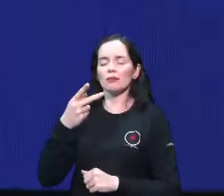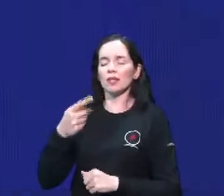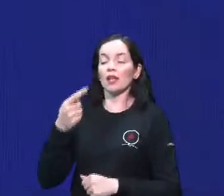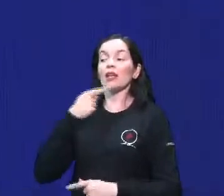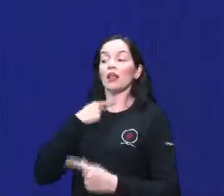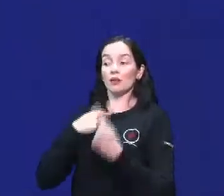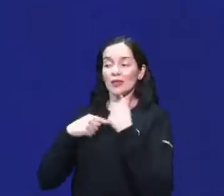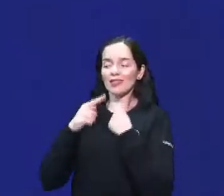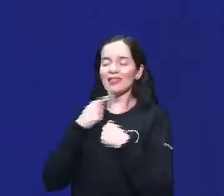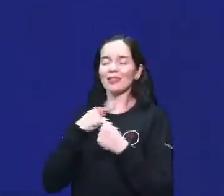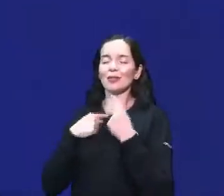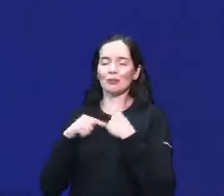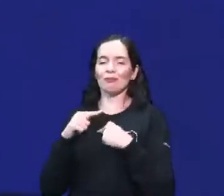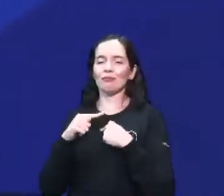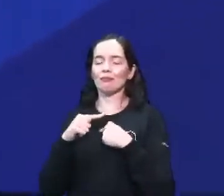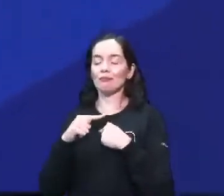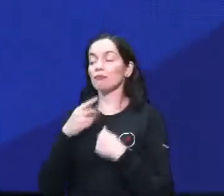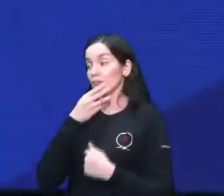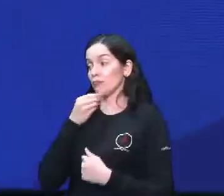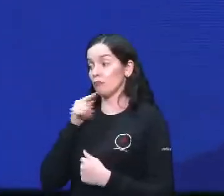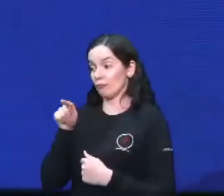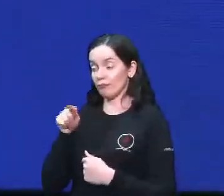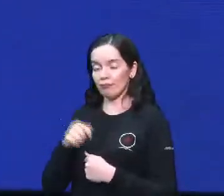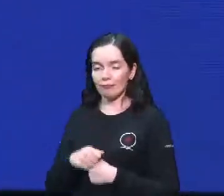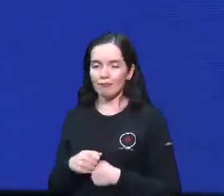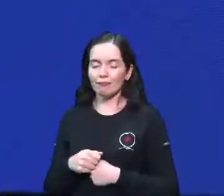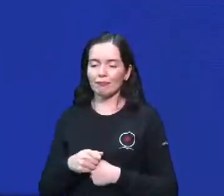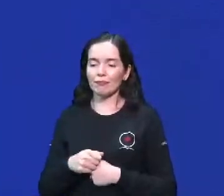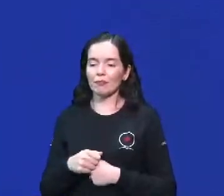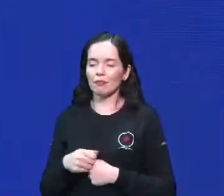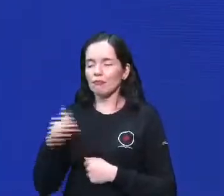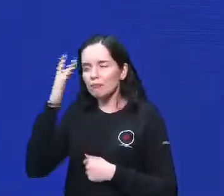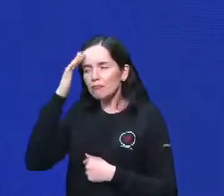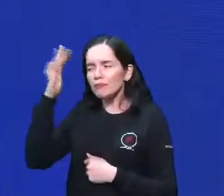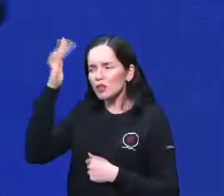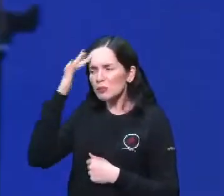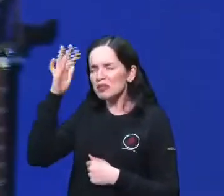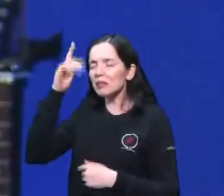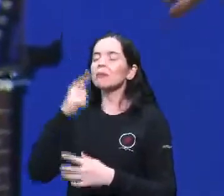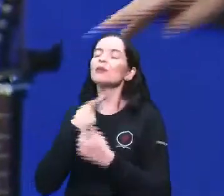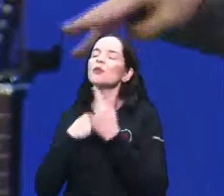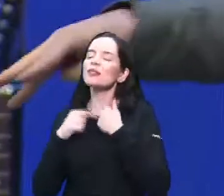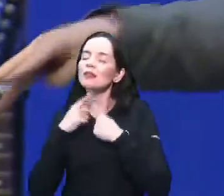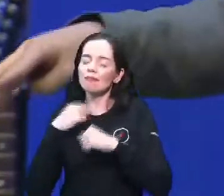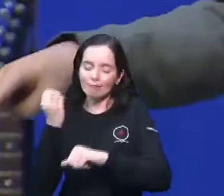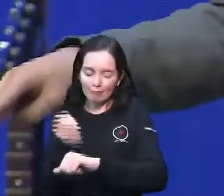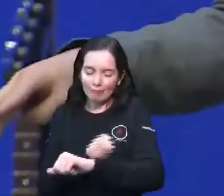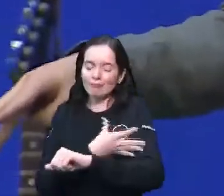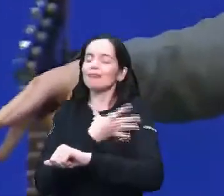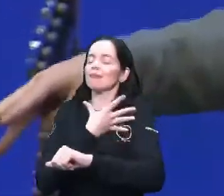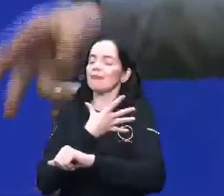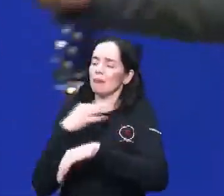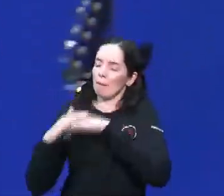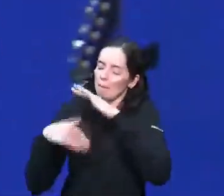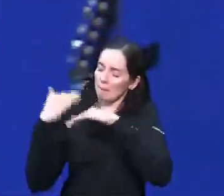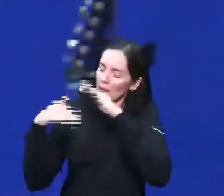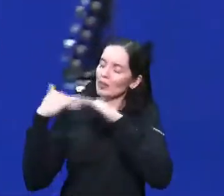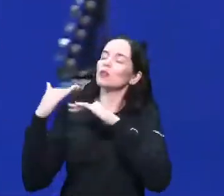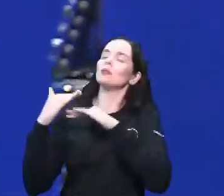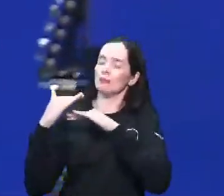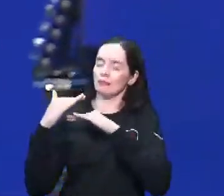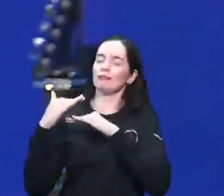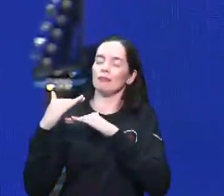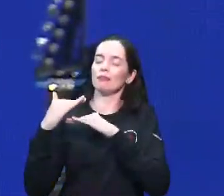desejo, ô Gaio, assim como os seus pensamentos, os seus desejos e suas emoções são prósperas, que